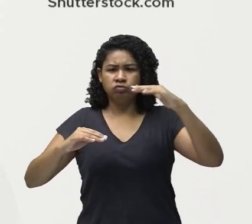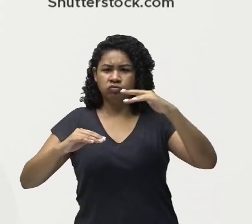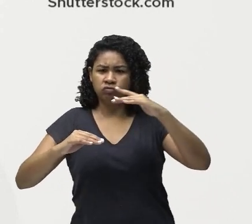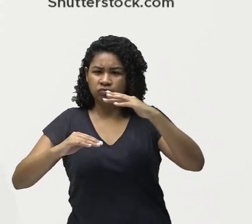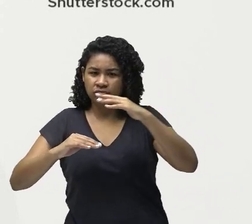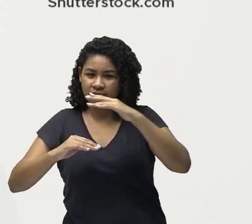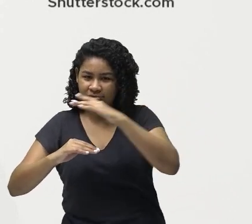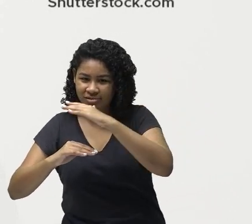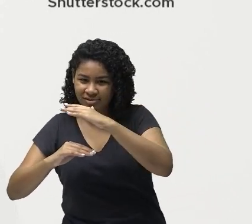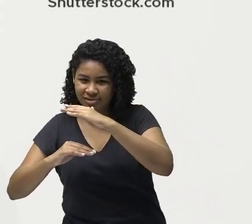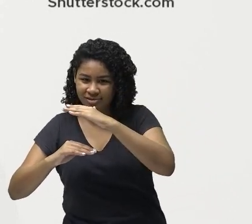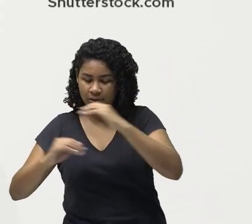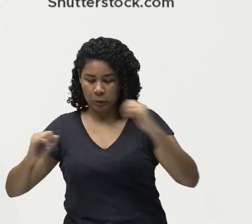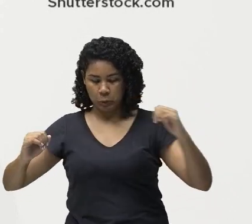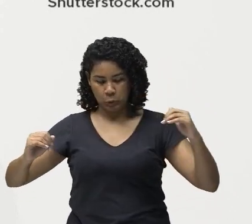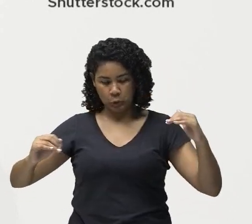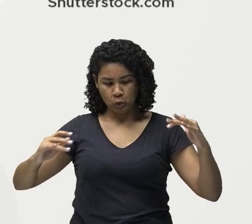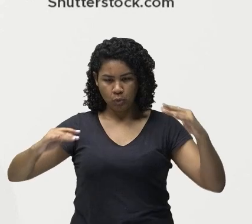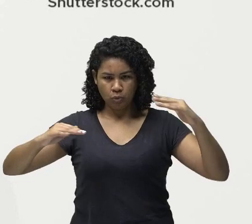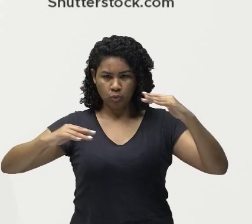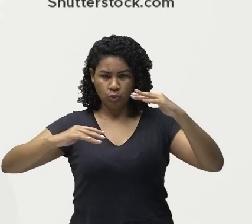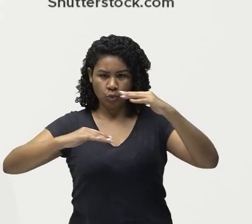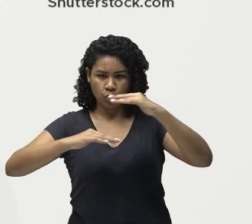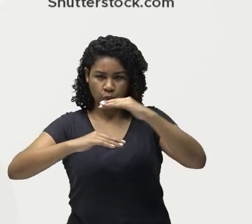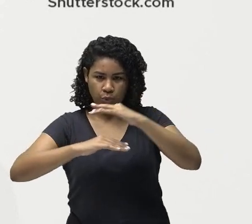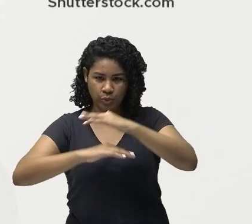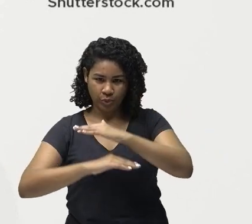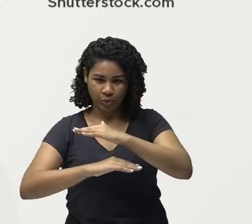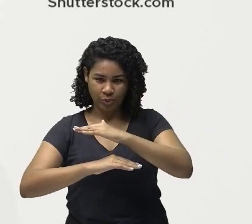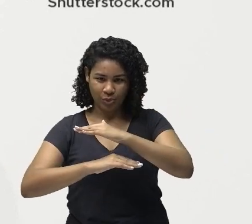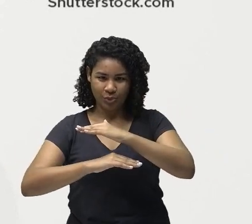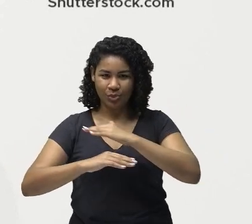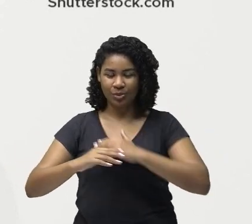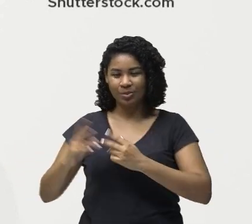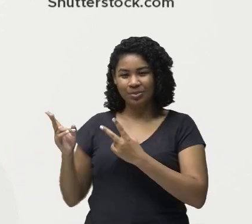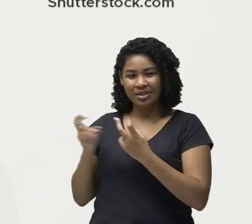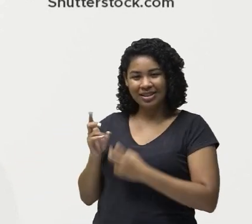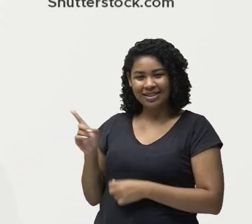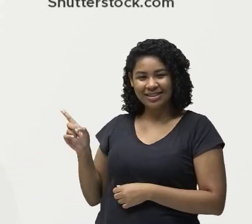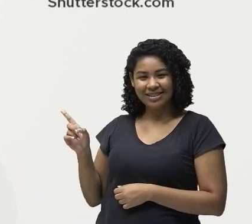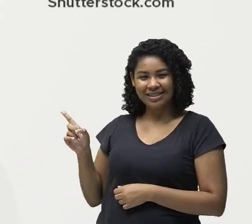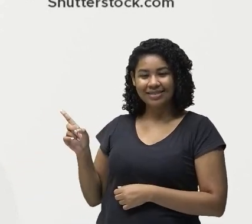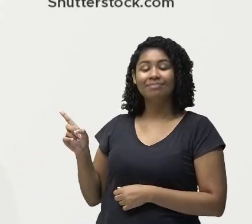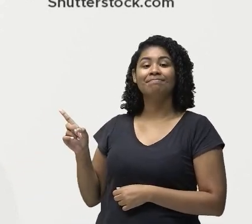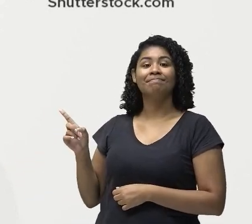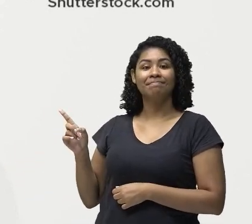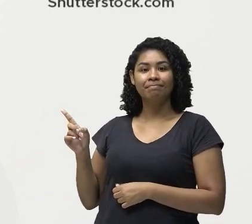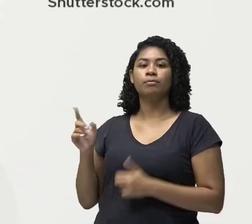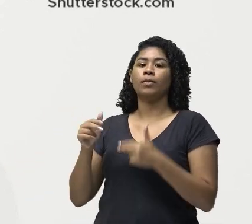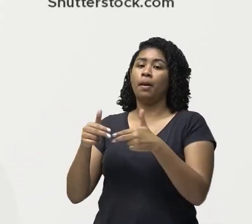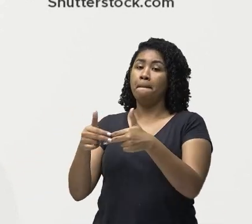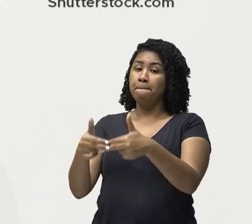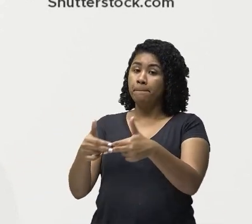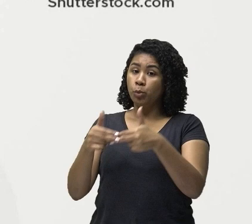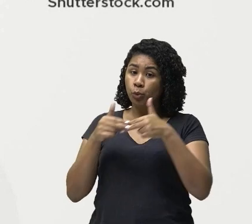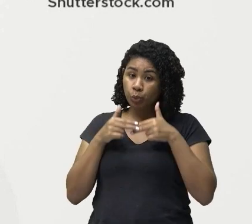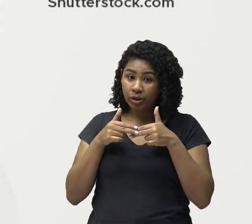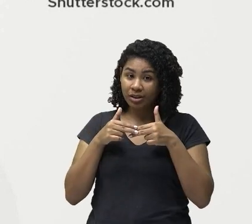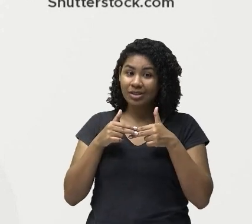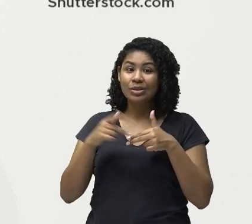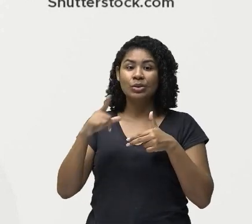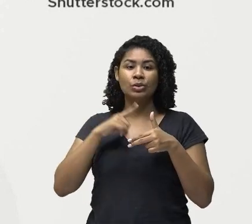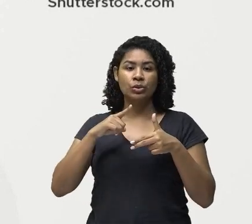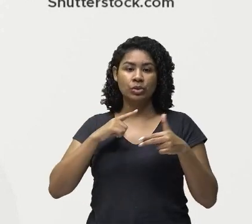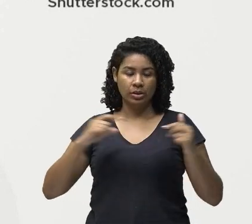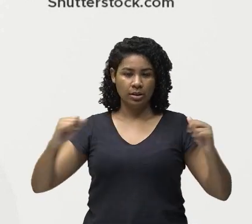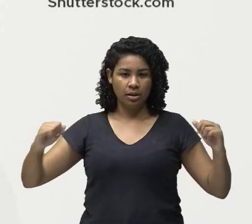ar frio, ele passa por baixo E com essa passagem nesse